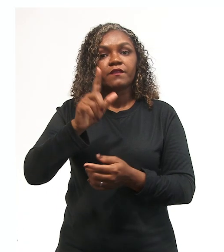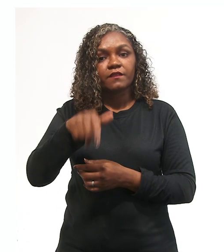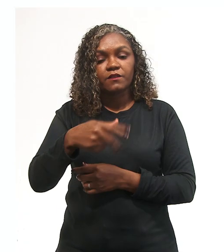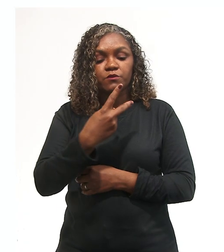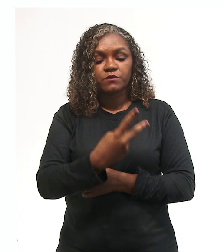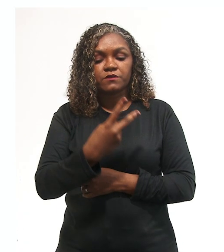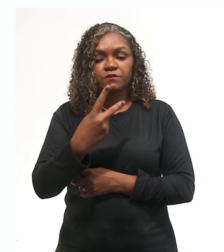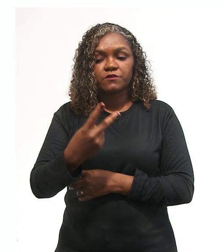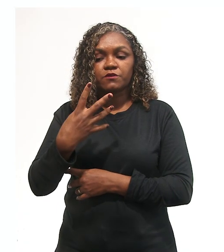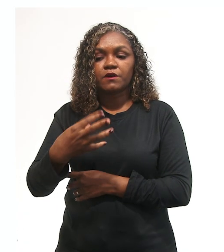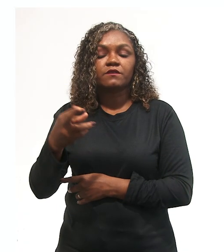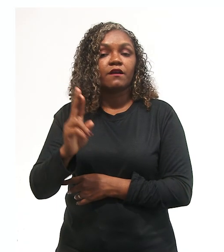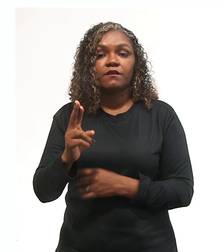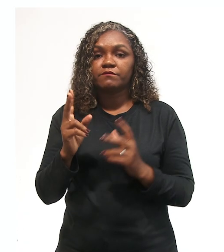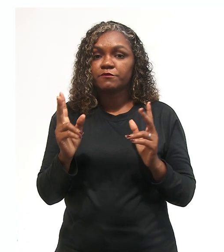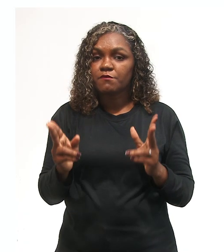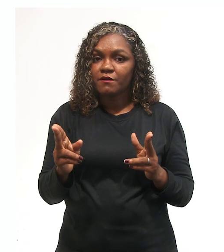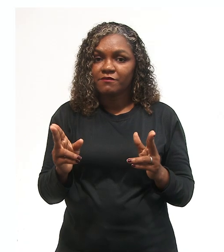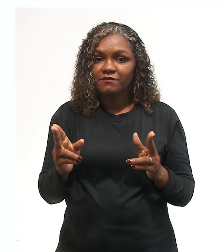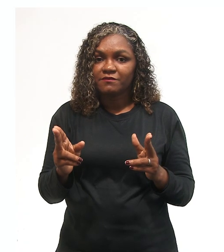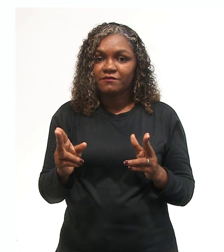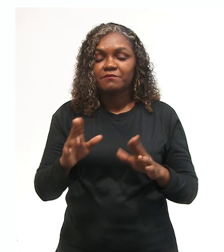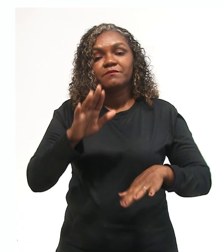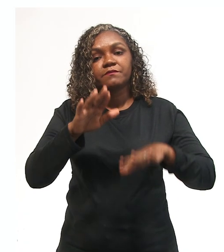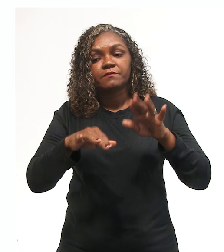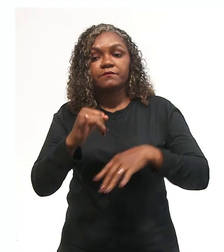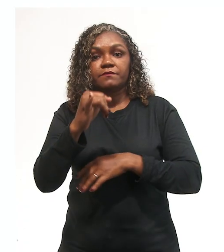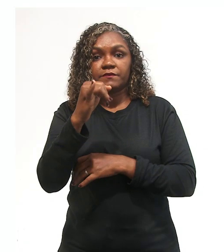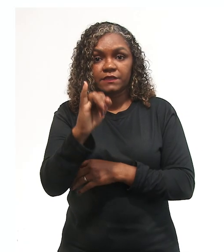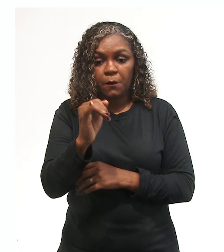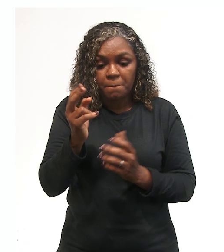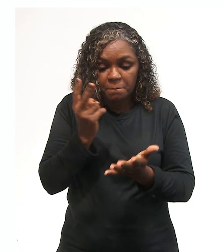R$224. Ou seja, quando eu aplico ao mesmo